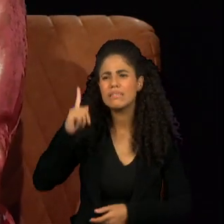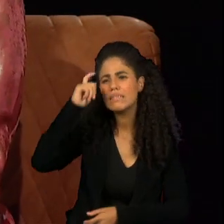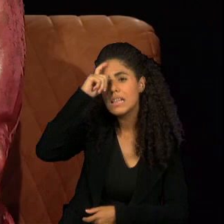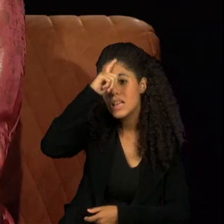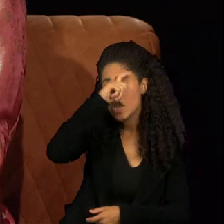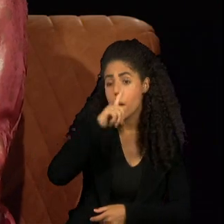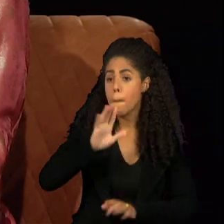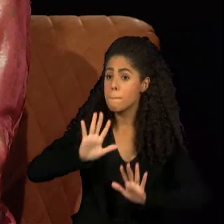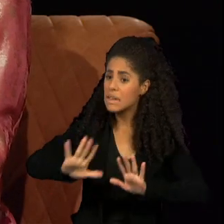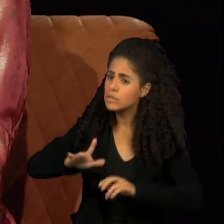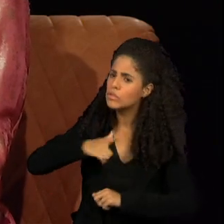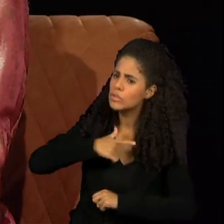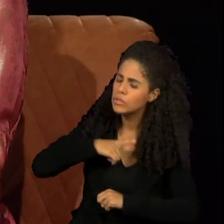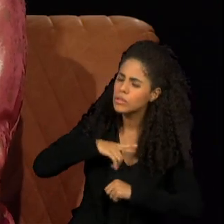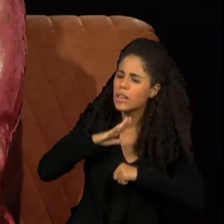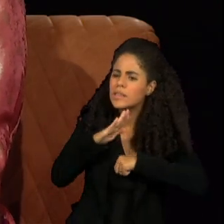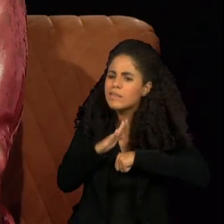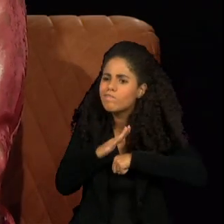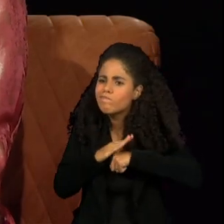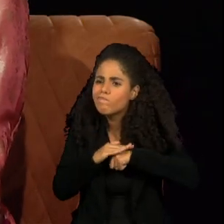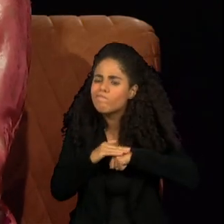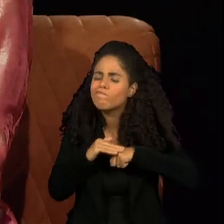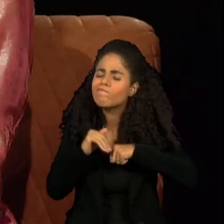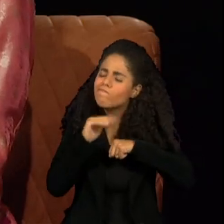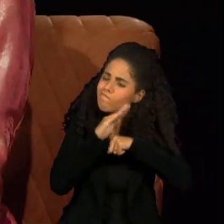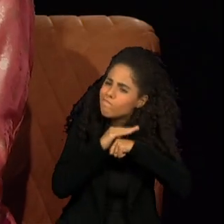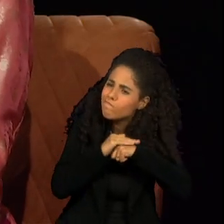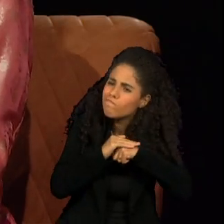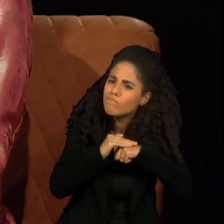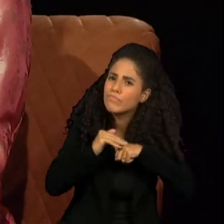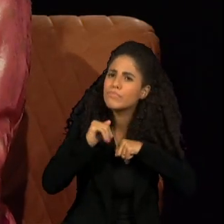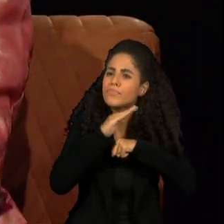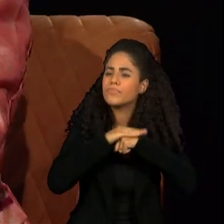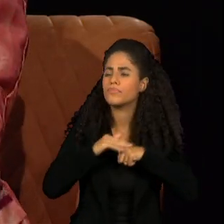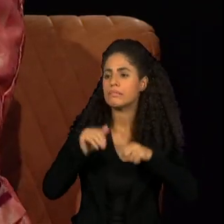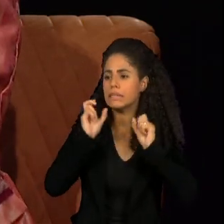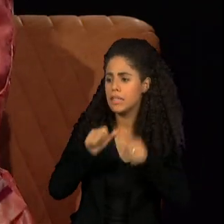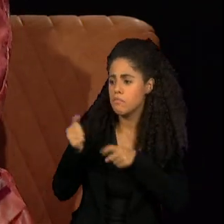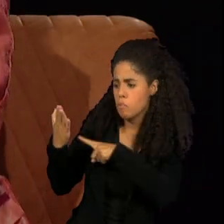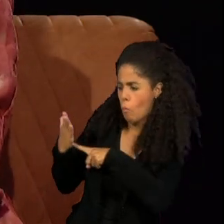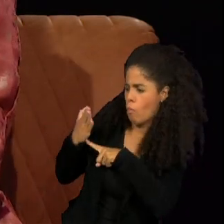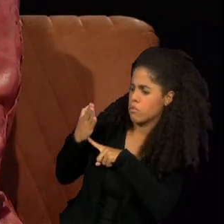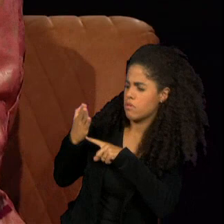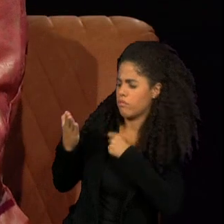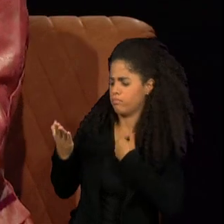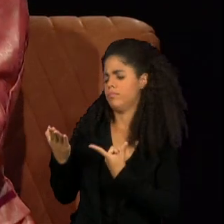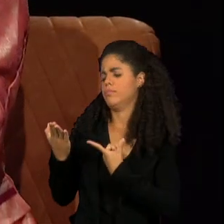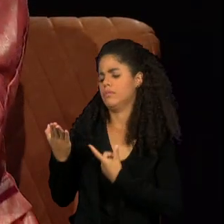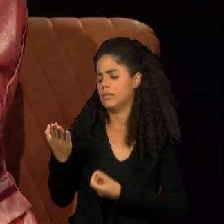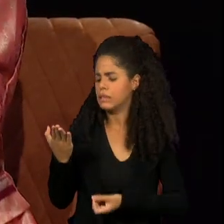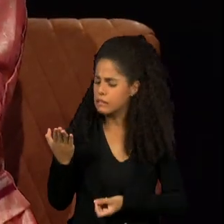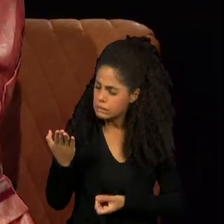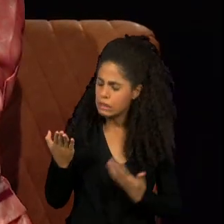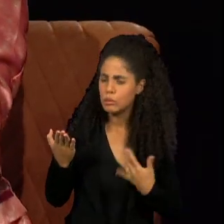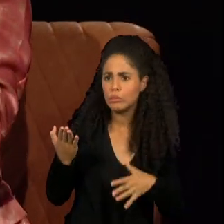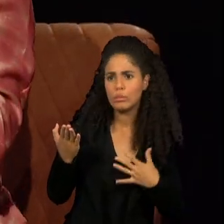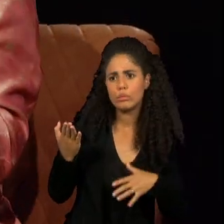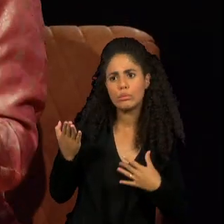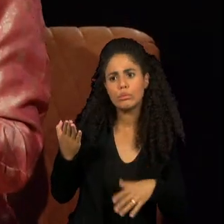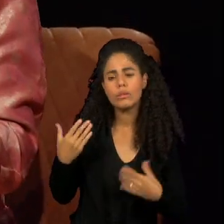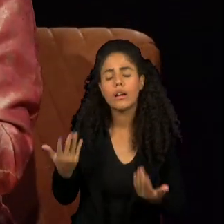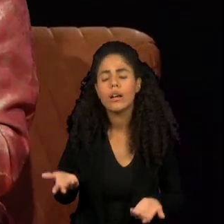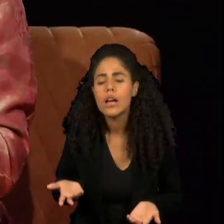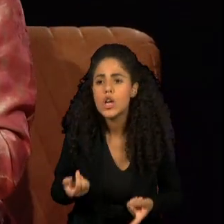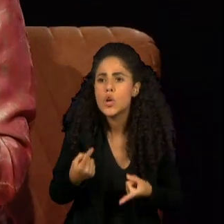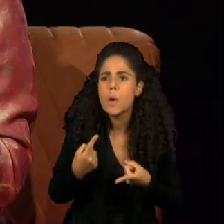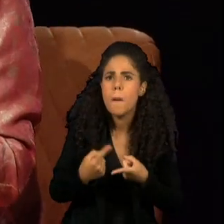carinho. Existia um carinho enorme. Ele me revelava coisas impressionantes, que às vezes até me incomodavam,